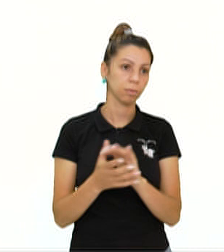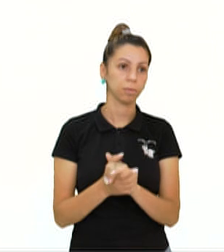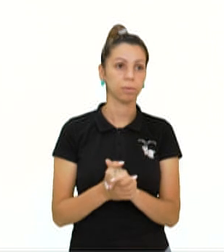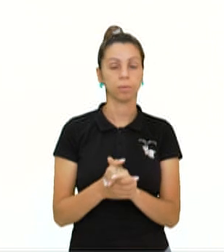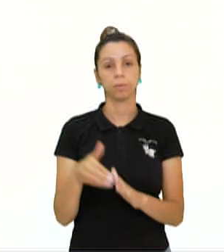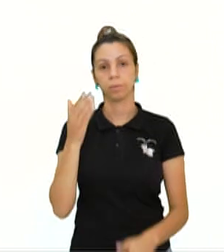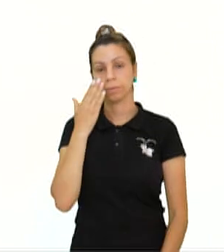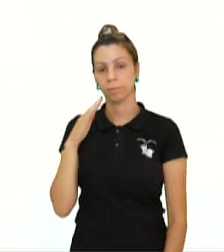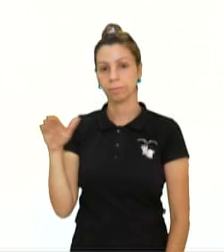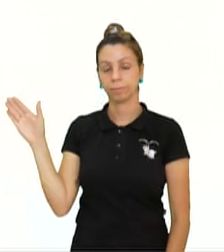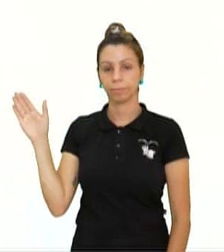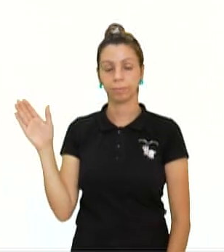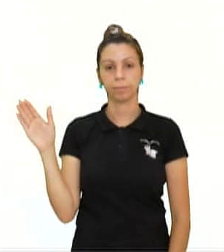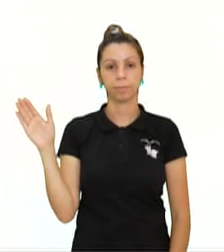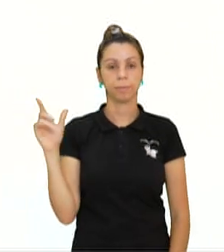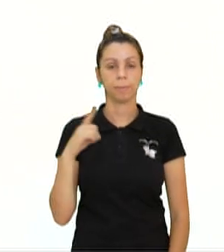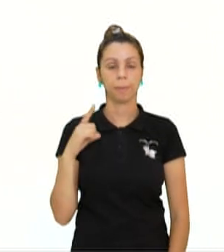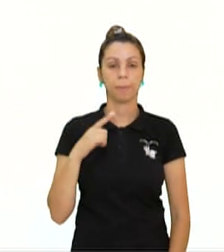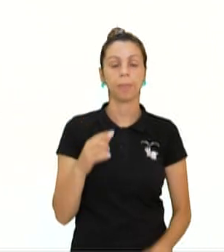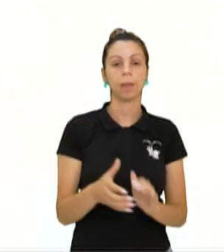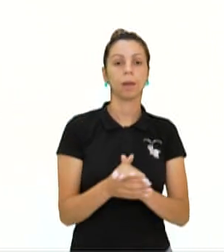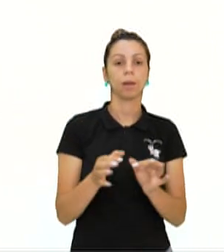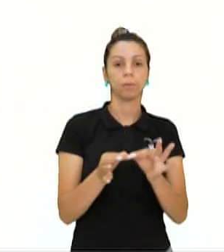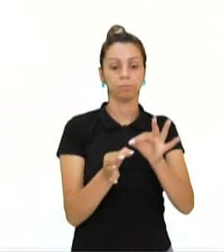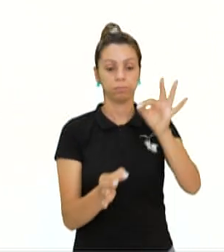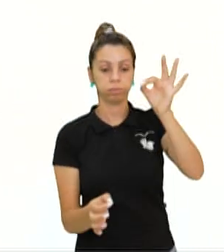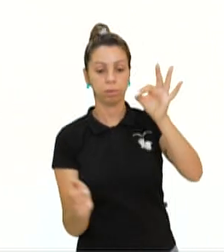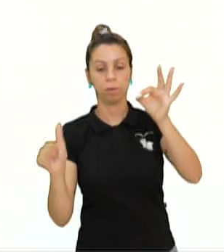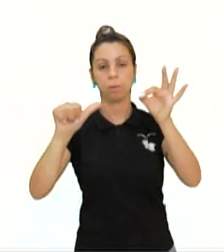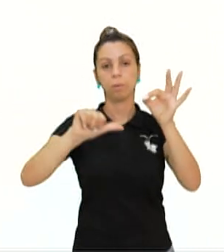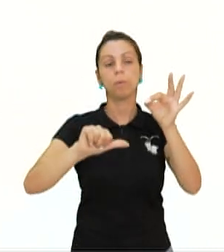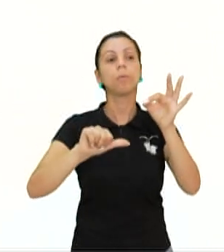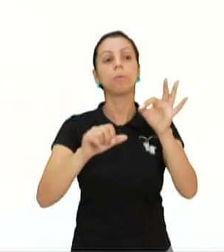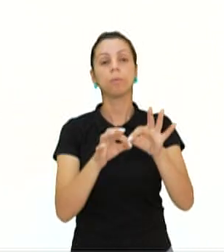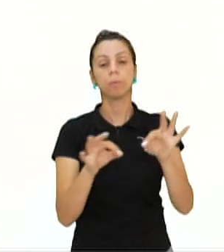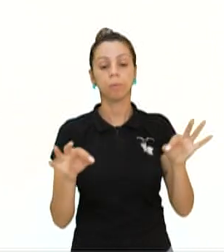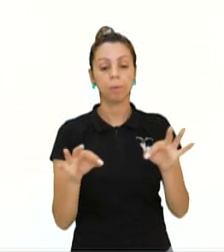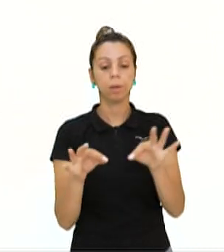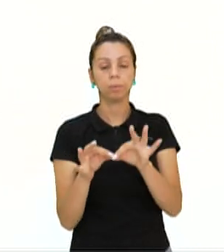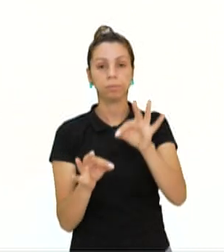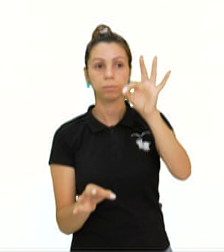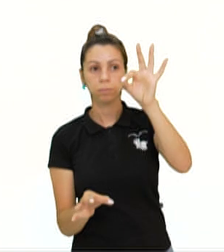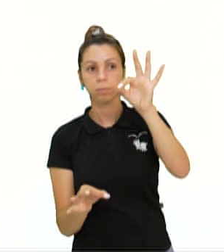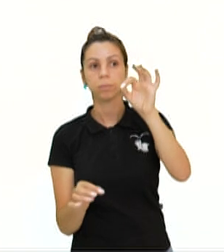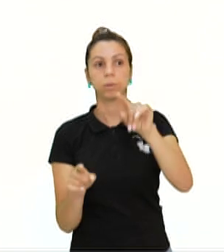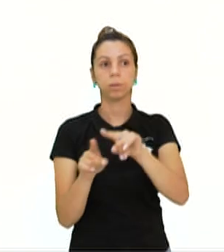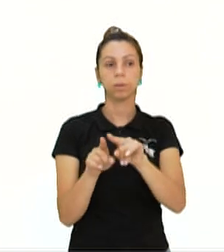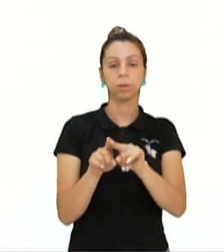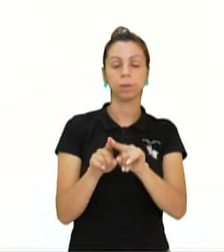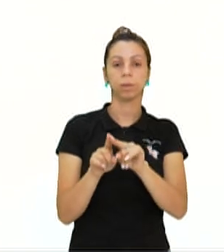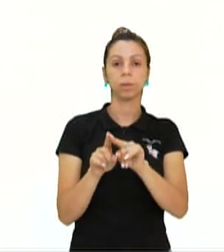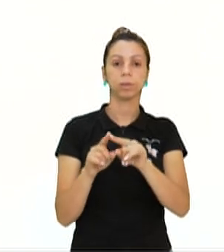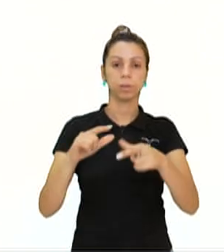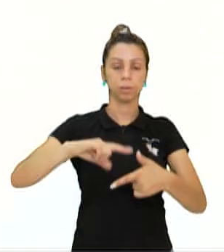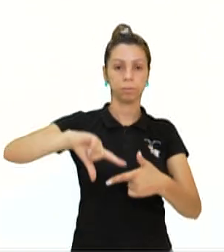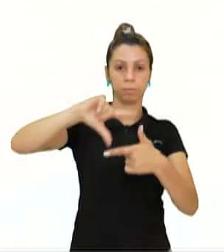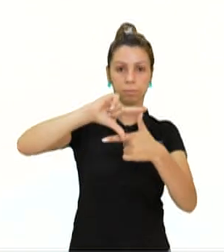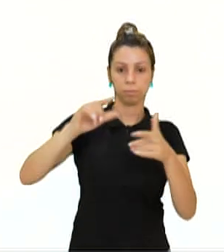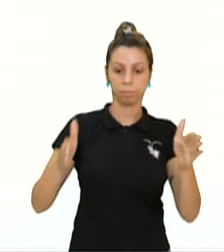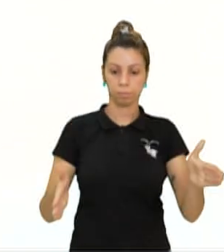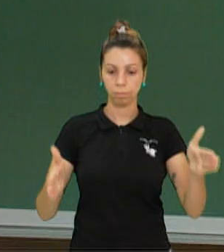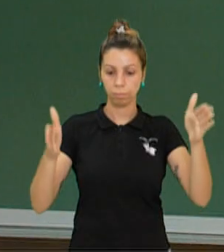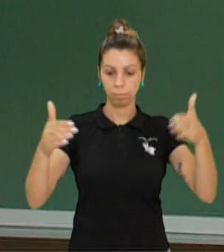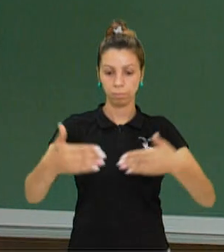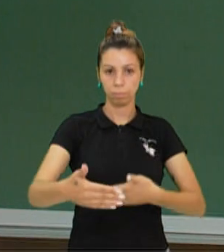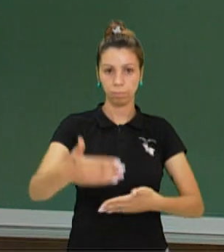prisma hexagonal, volume do paralelepípedo, volume do cilindro e medidas de capacidade, né? Quando falamos de